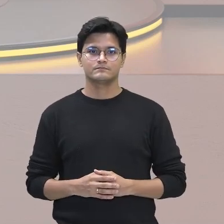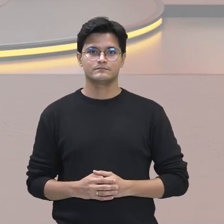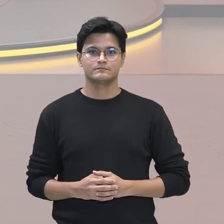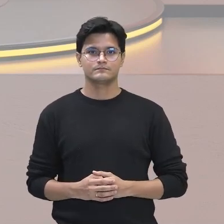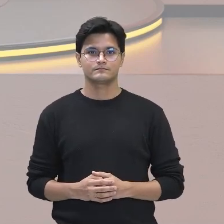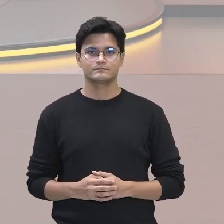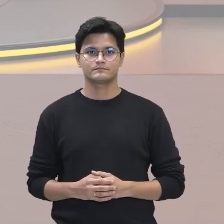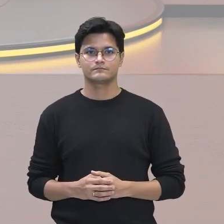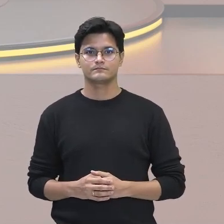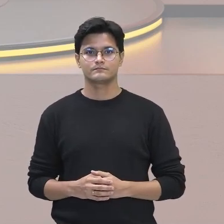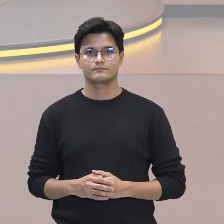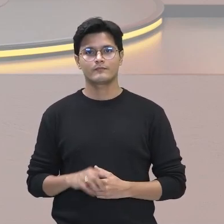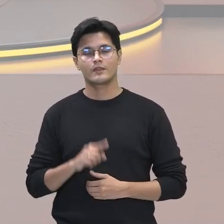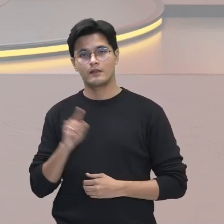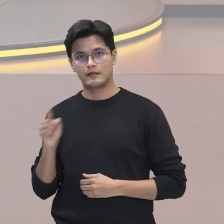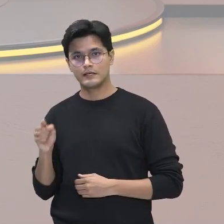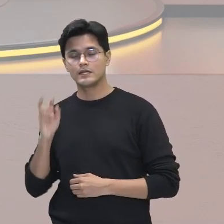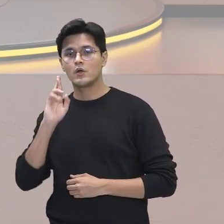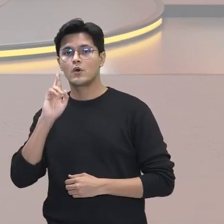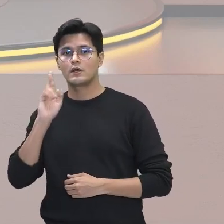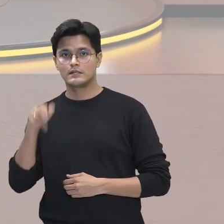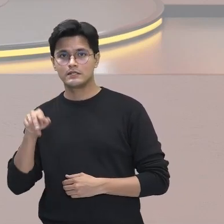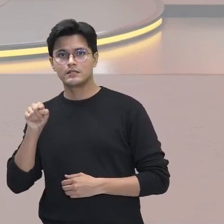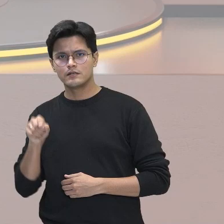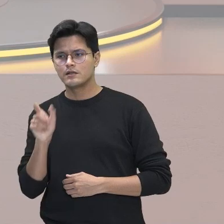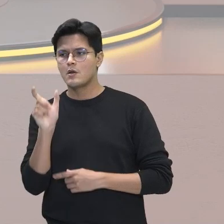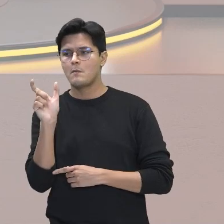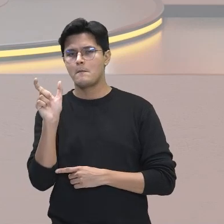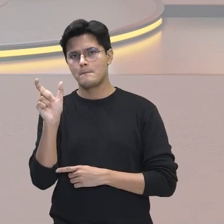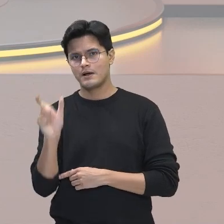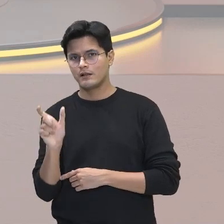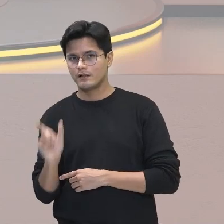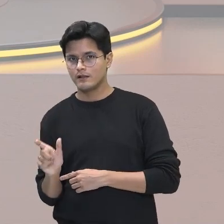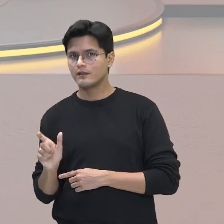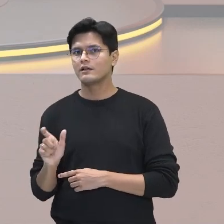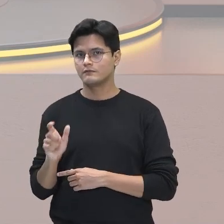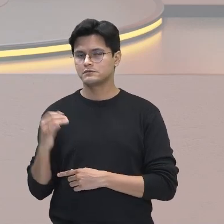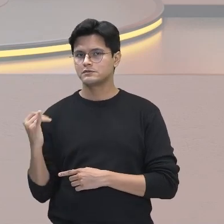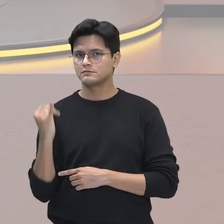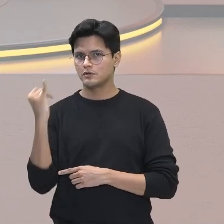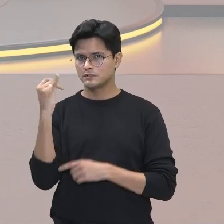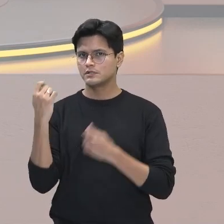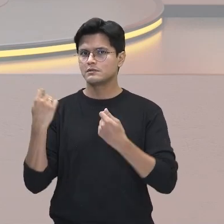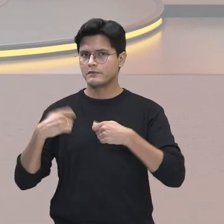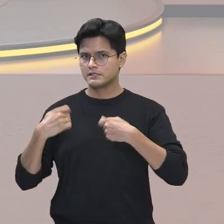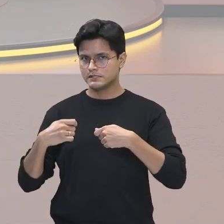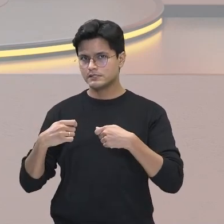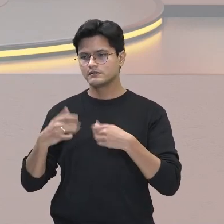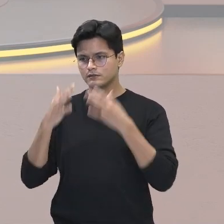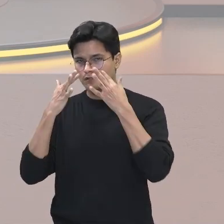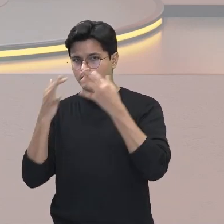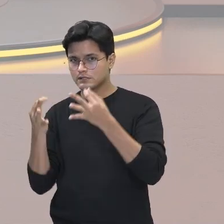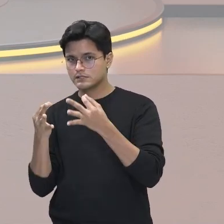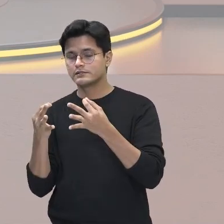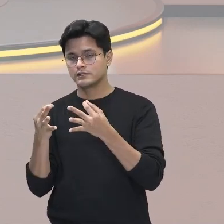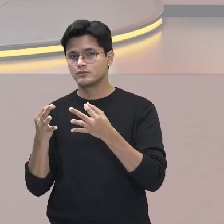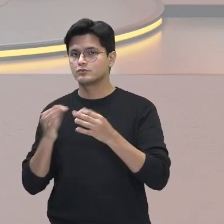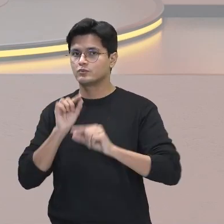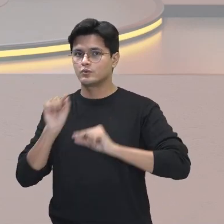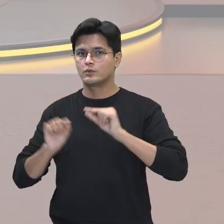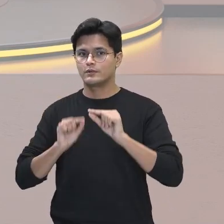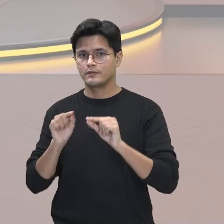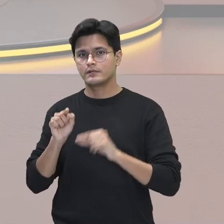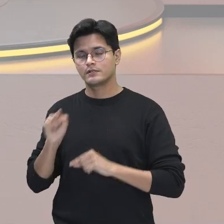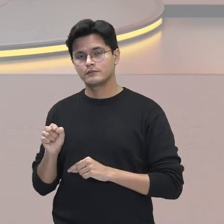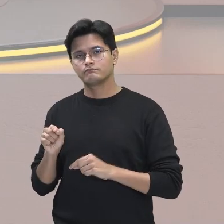olha. Do lado racionalista, palavras-chave que vocês têm que ficar atentos aí quando falarem de racionalismo, vamos